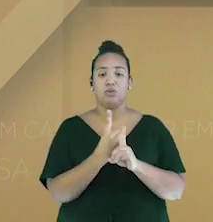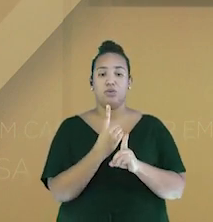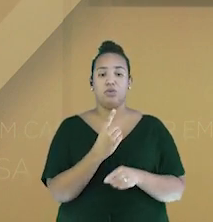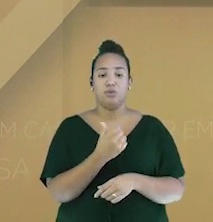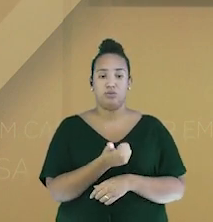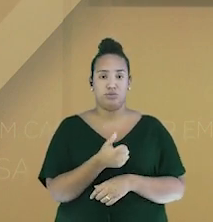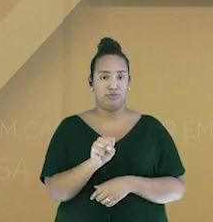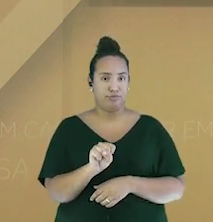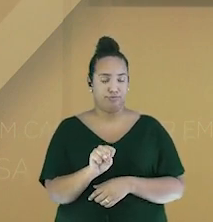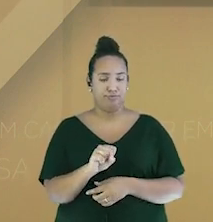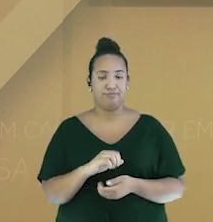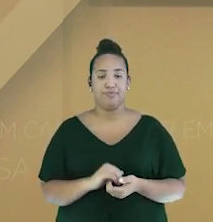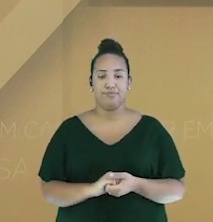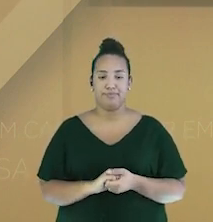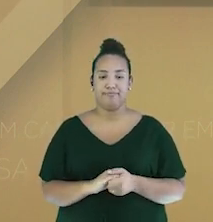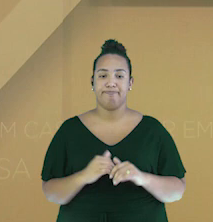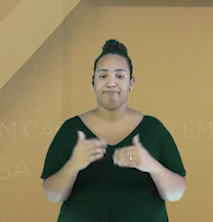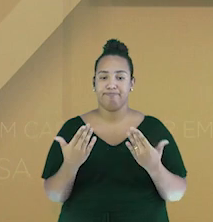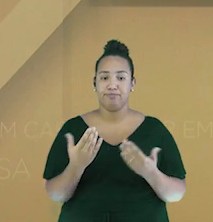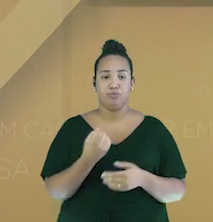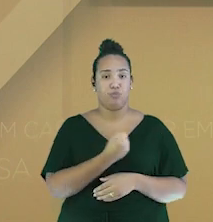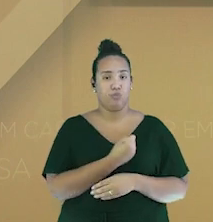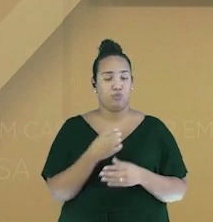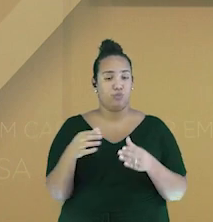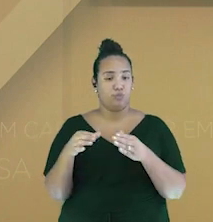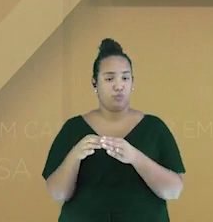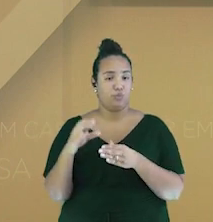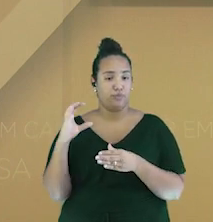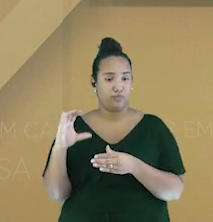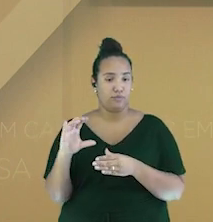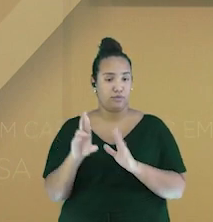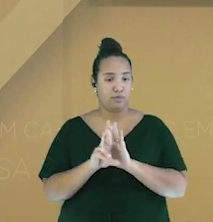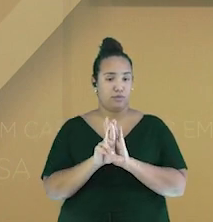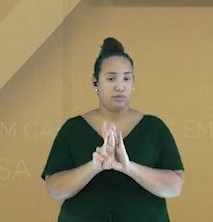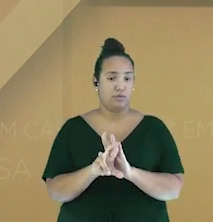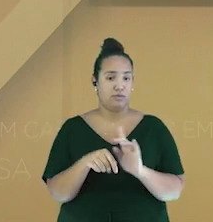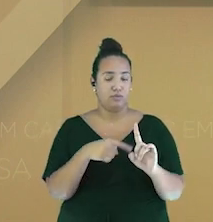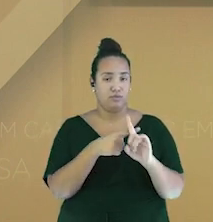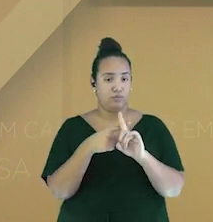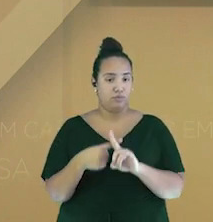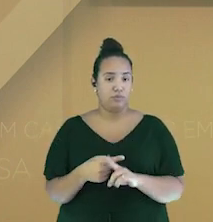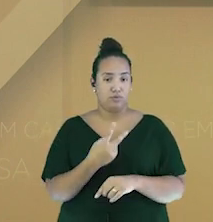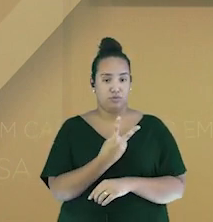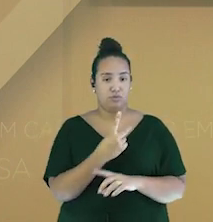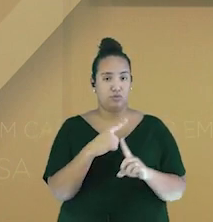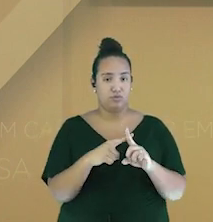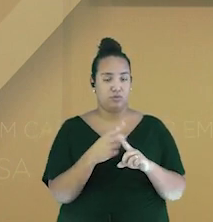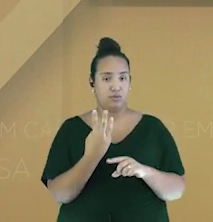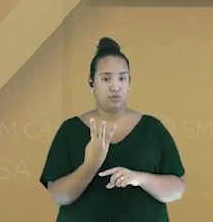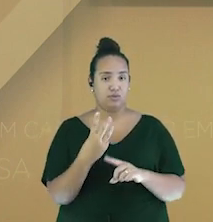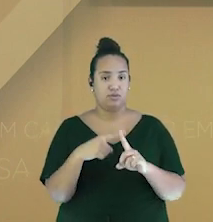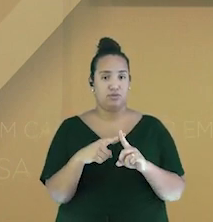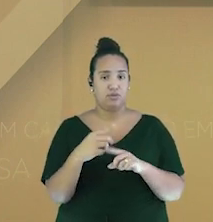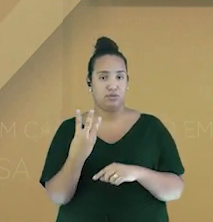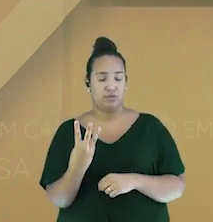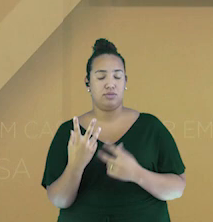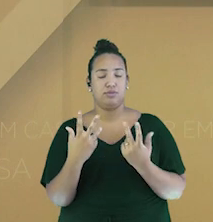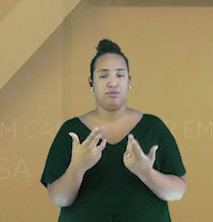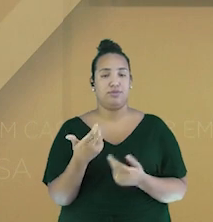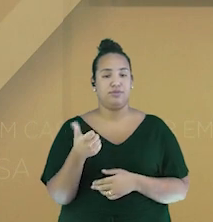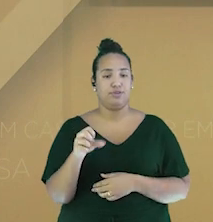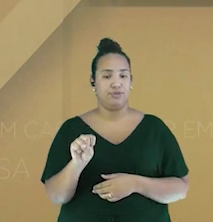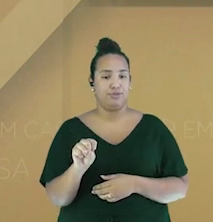18. Então, o número composto representado pela multiplicação 2 vezes 3 vezes 3 é o